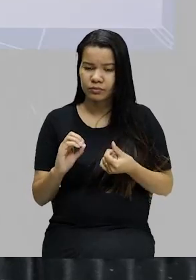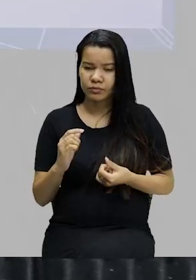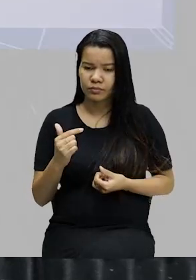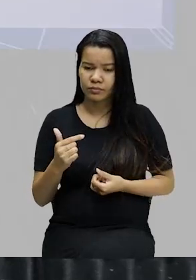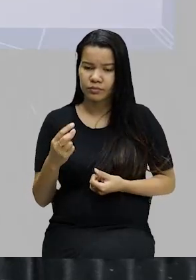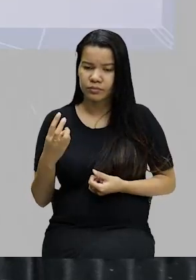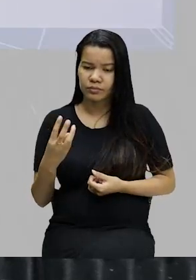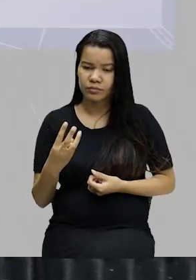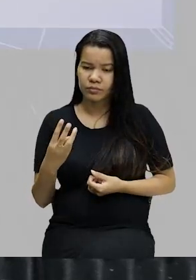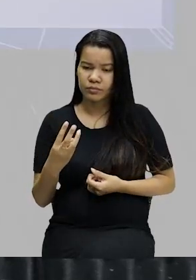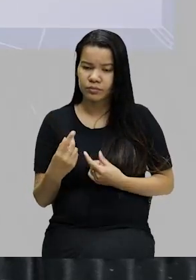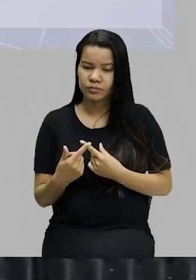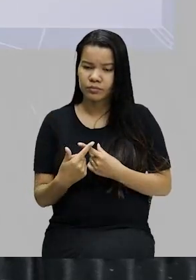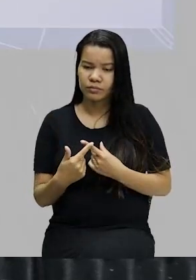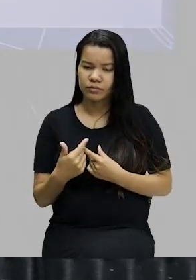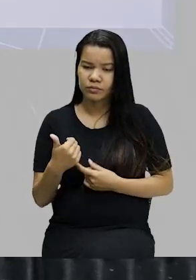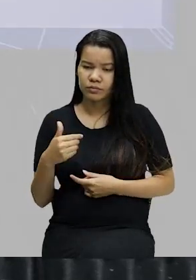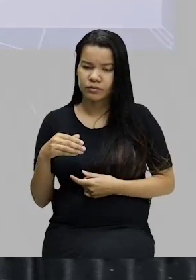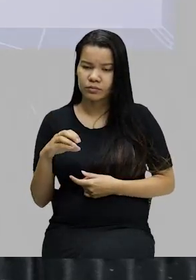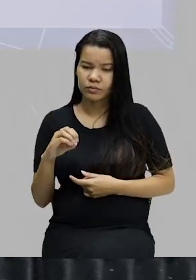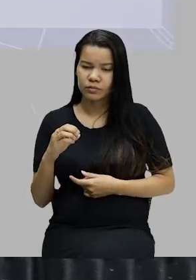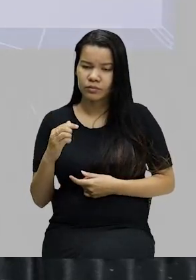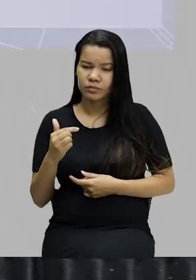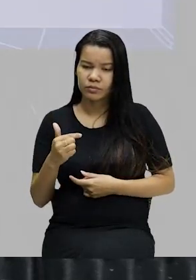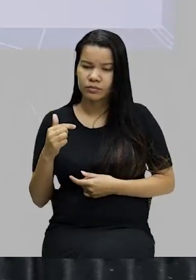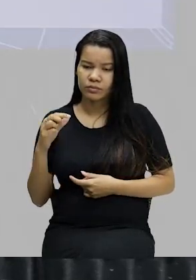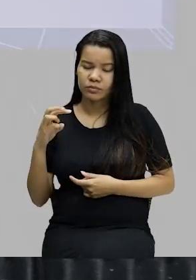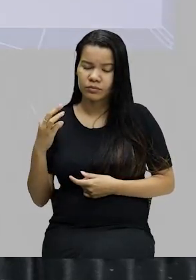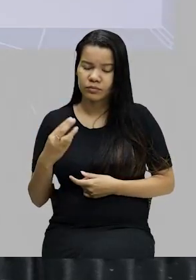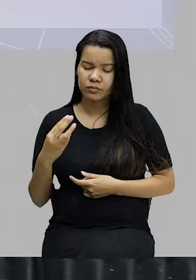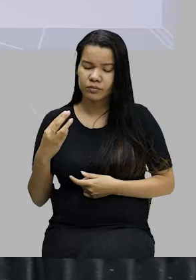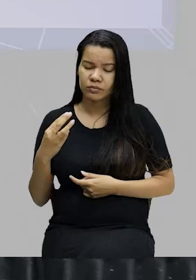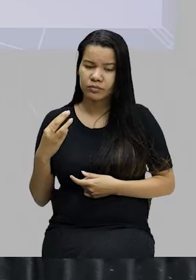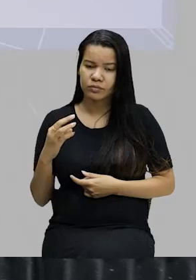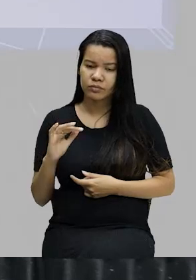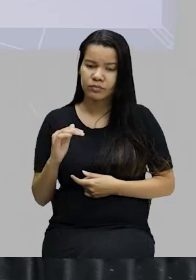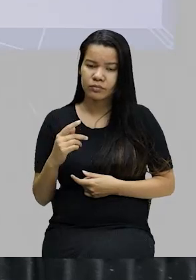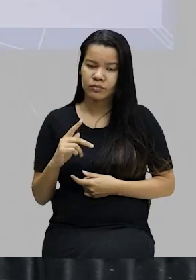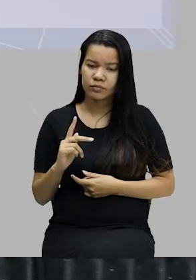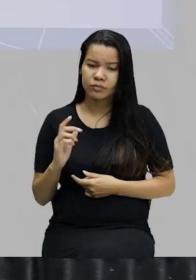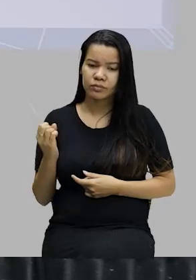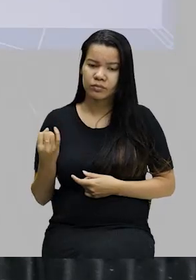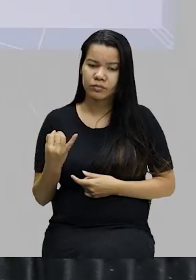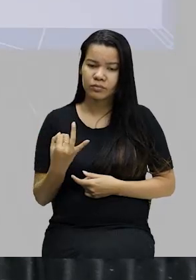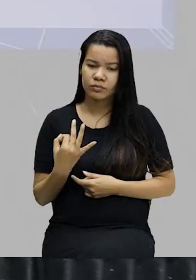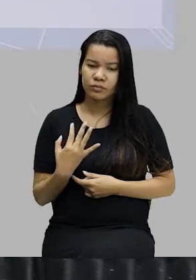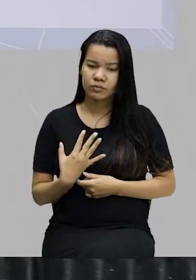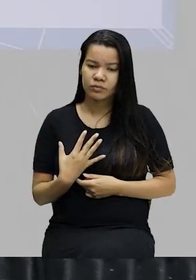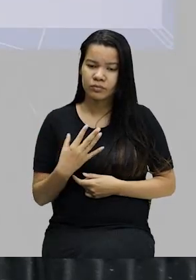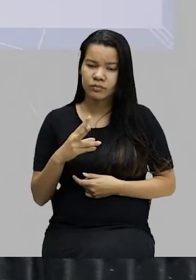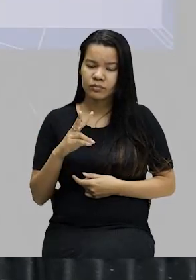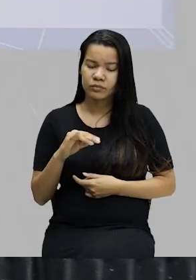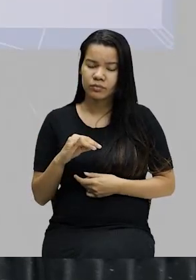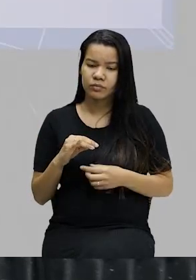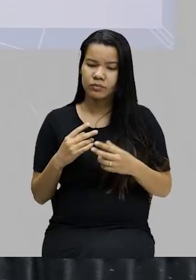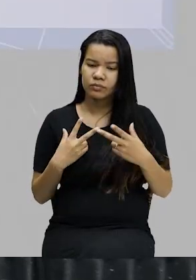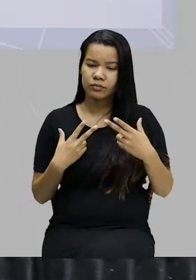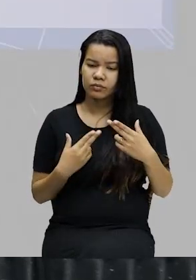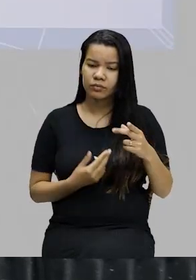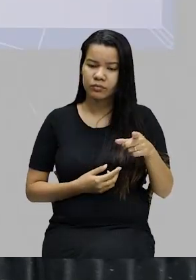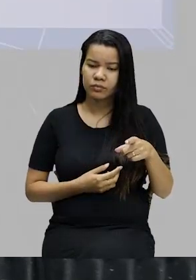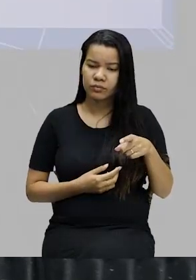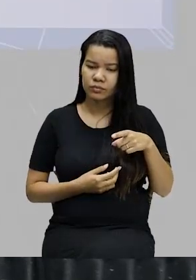6,023 vezes 10 elevado a 23 átomos de cálcio, então essa quantidade vai pesar X